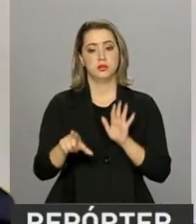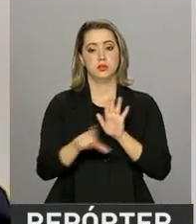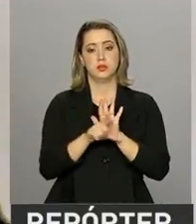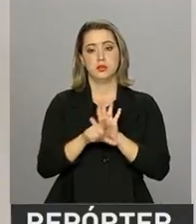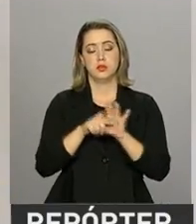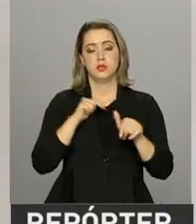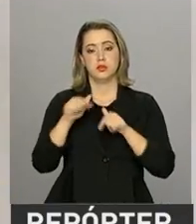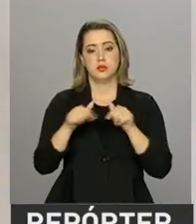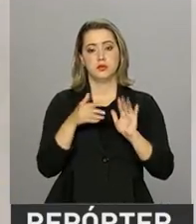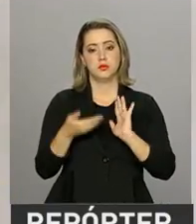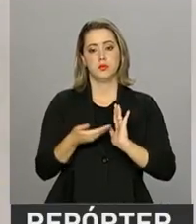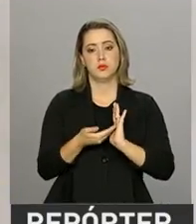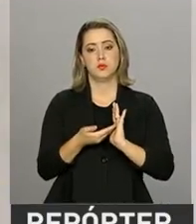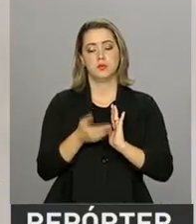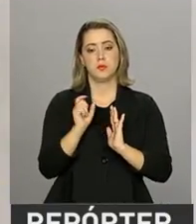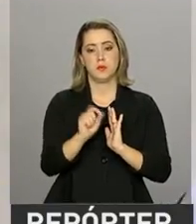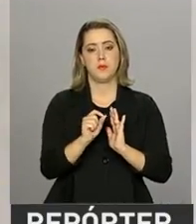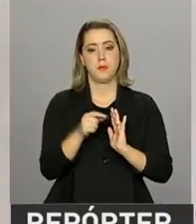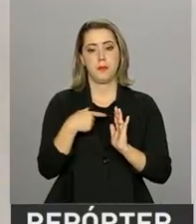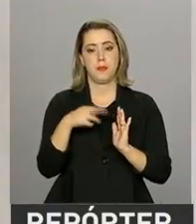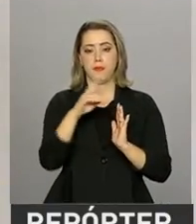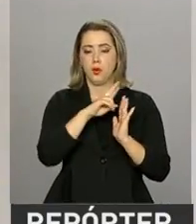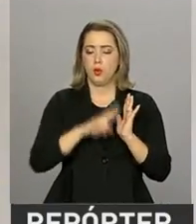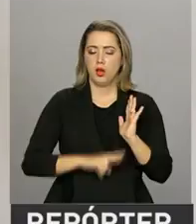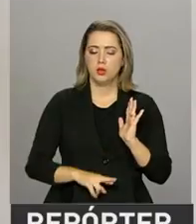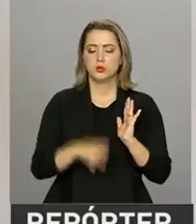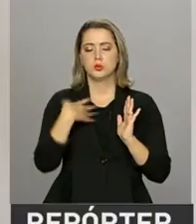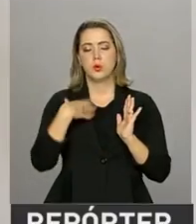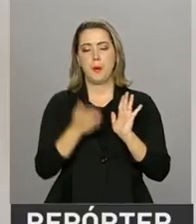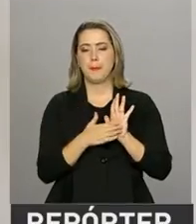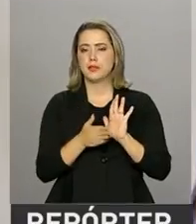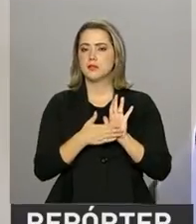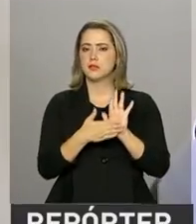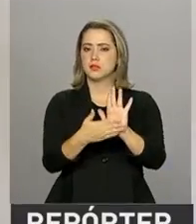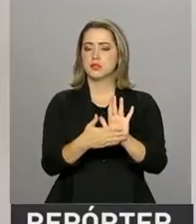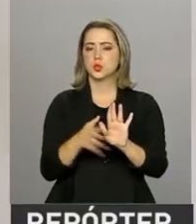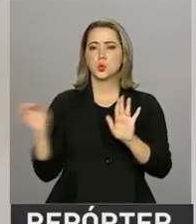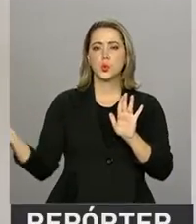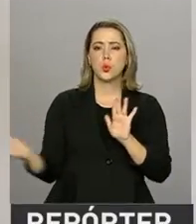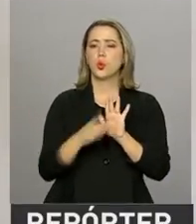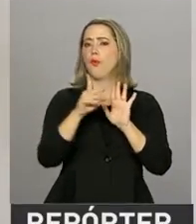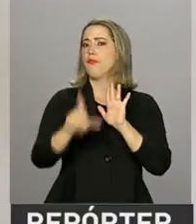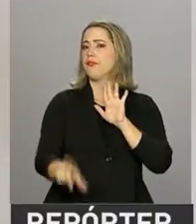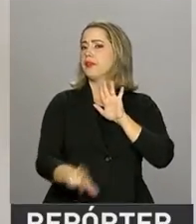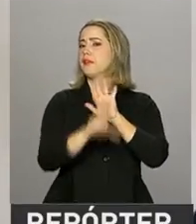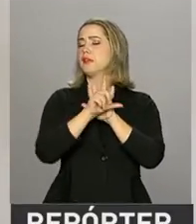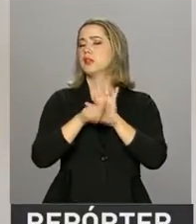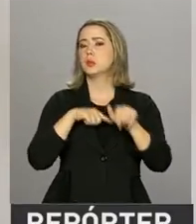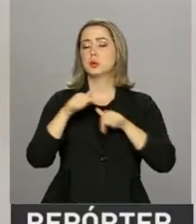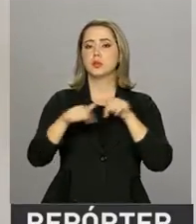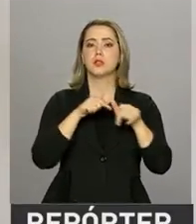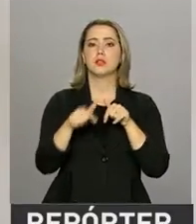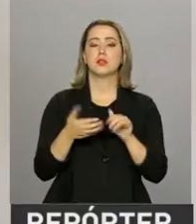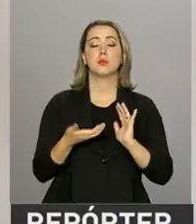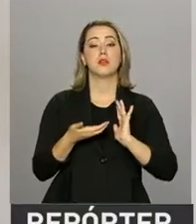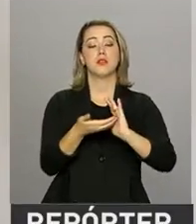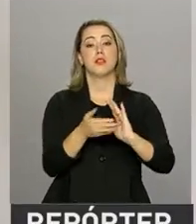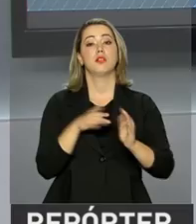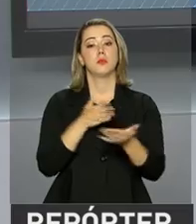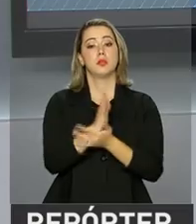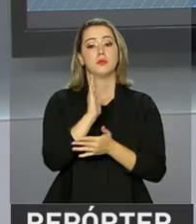reforma trabalhista o relator - marinho apresentou uma revolução para o brasil ea câmara dos deputados